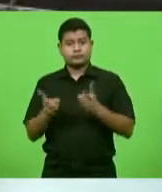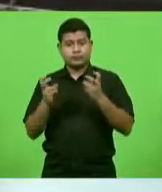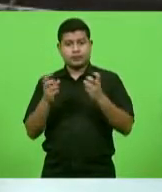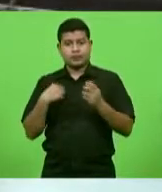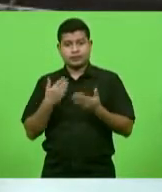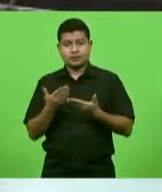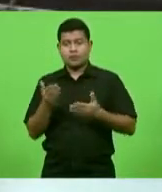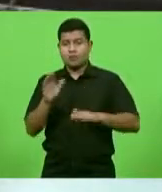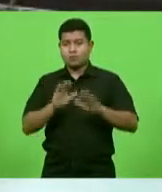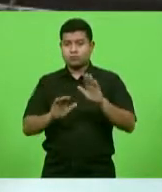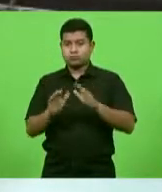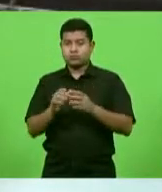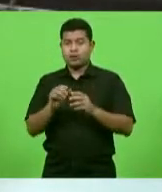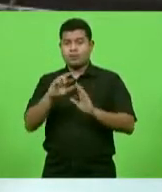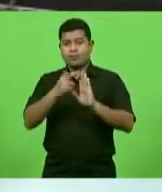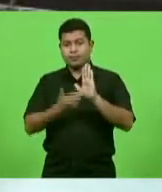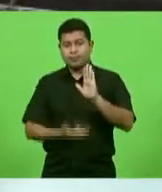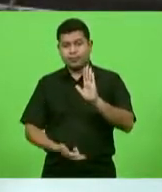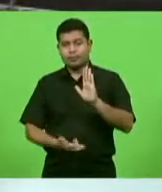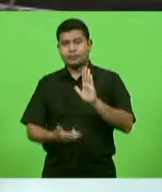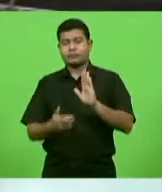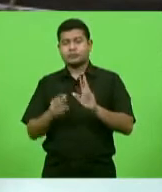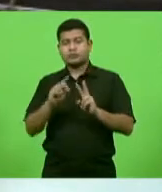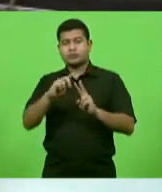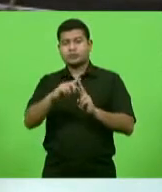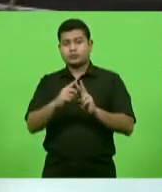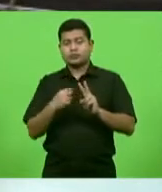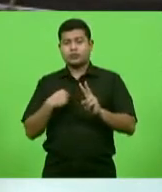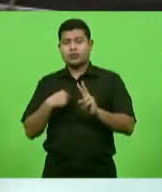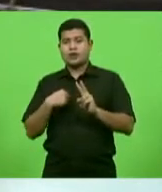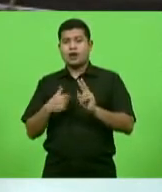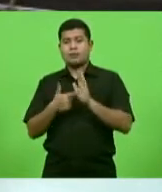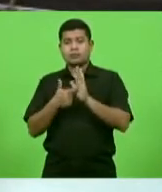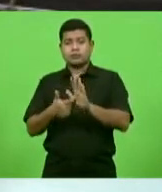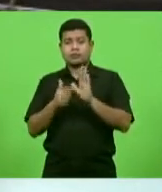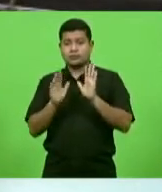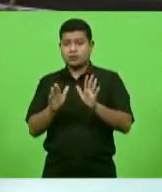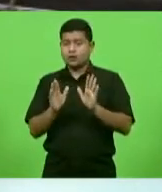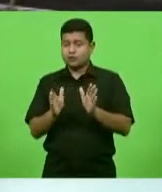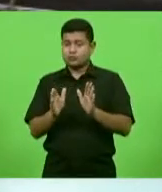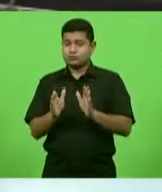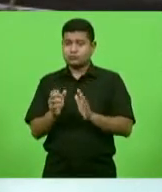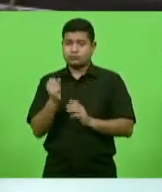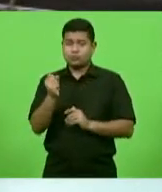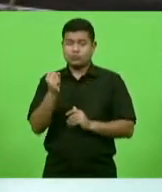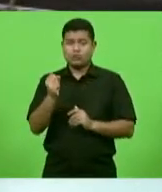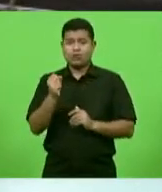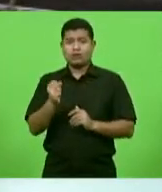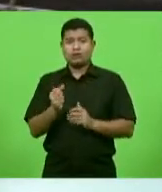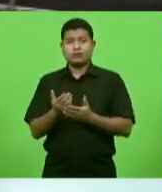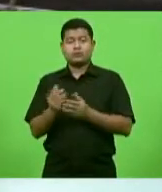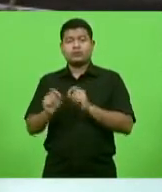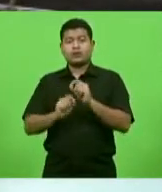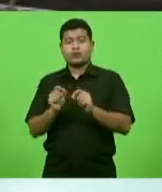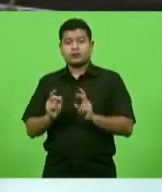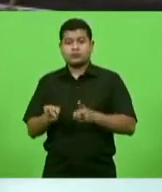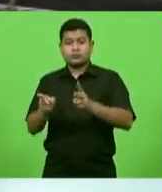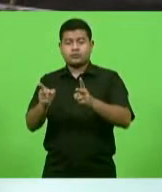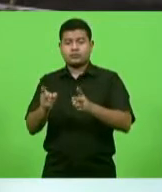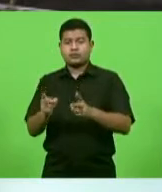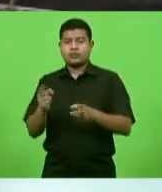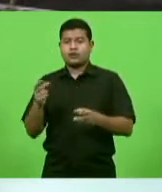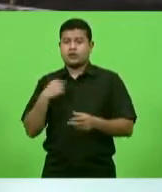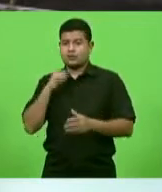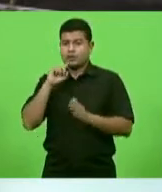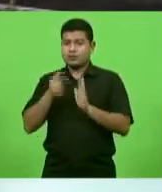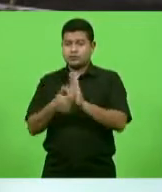utilizado no relatório em ambos os casos. Apontávamos a existência de indícios, fortes sim, o suficiente para que dessem seguimento à